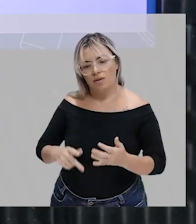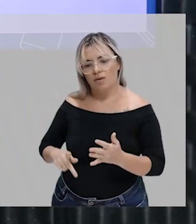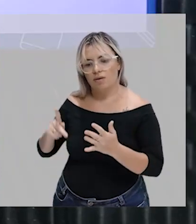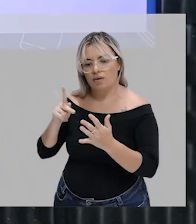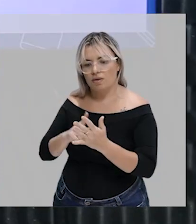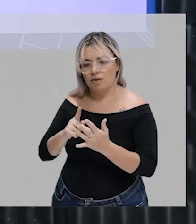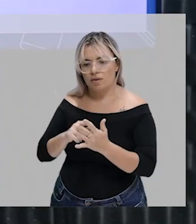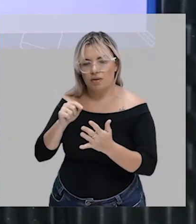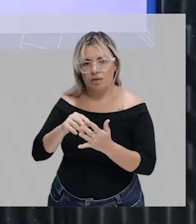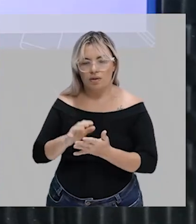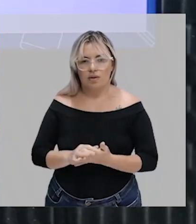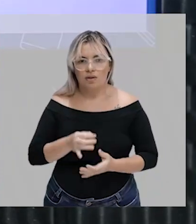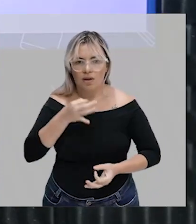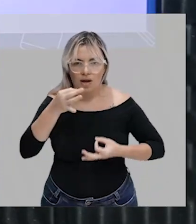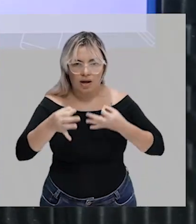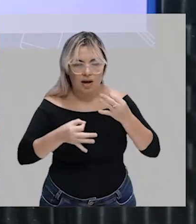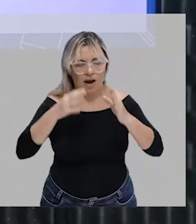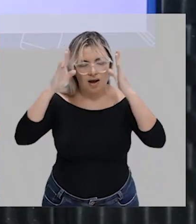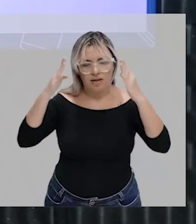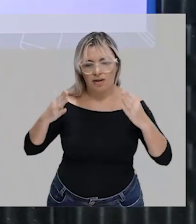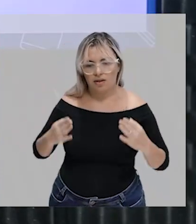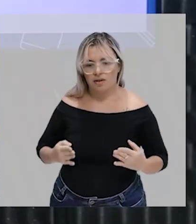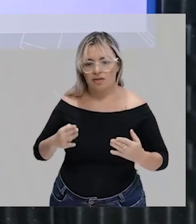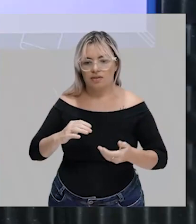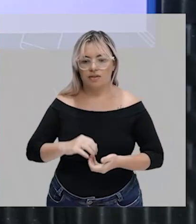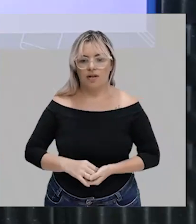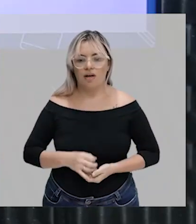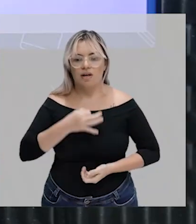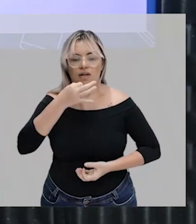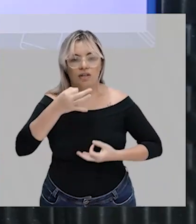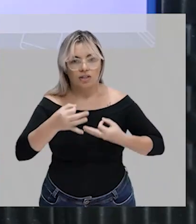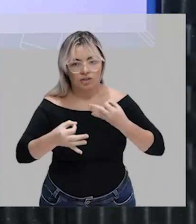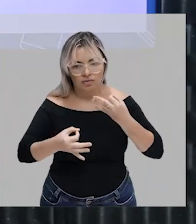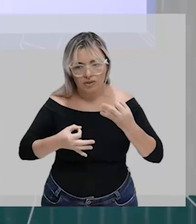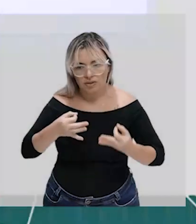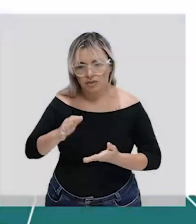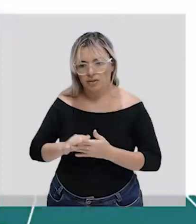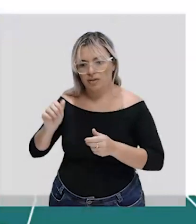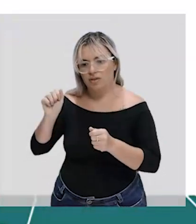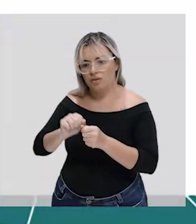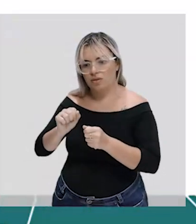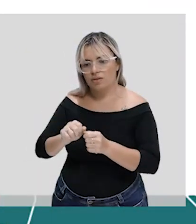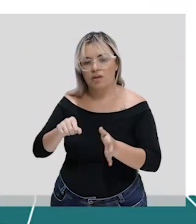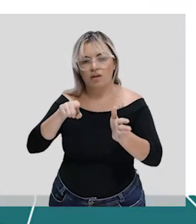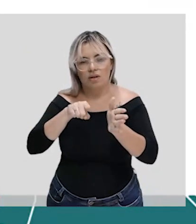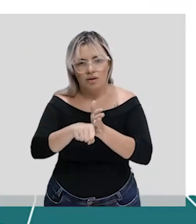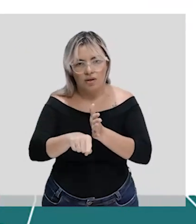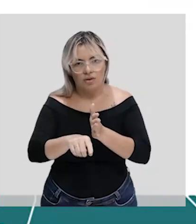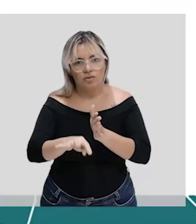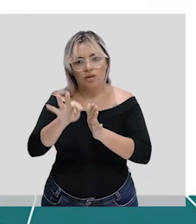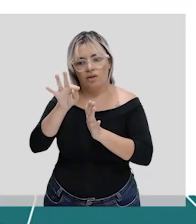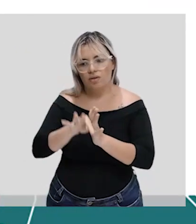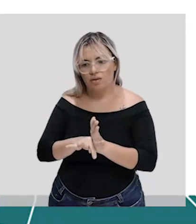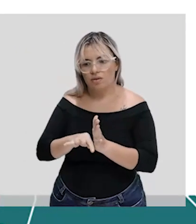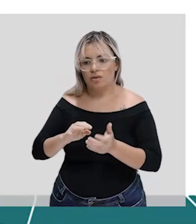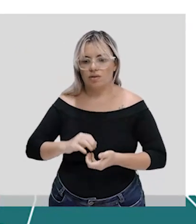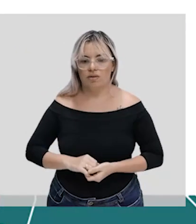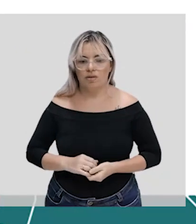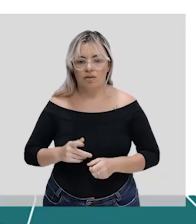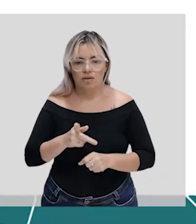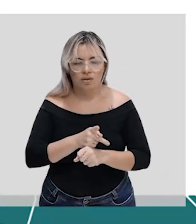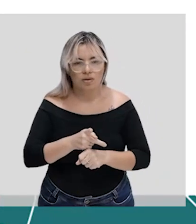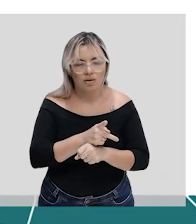e então o leitor precisa analisar, criticar e fazer perguntas ao texto para